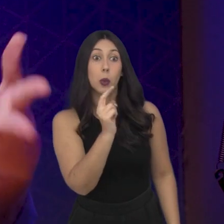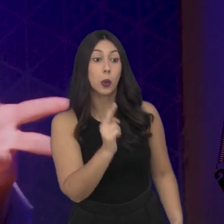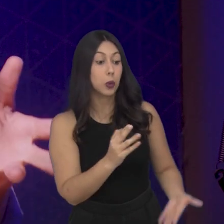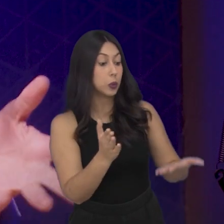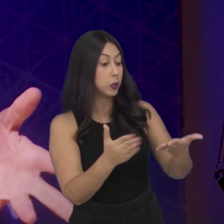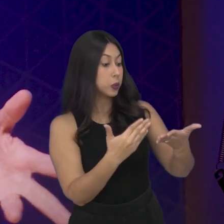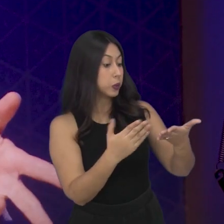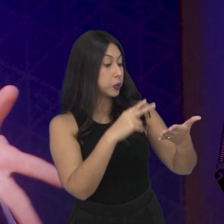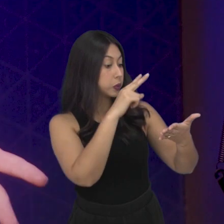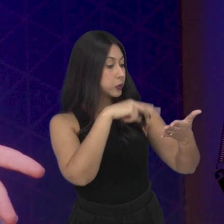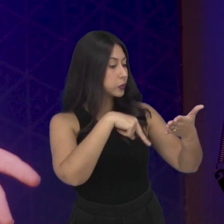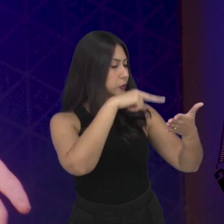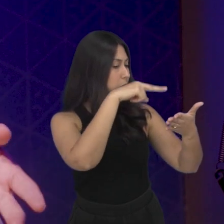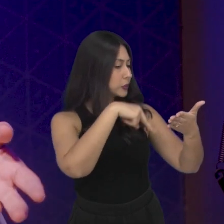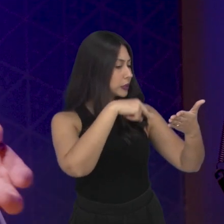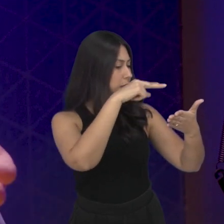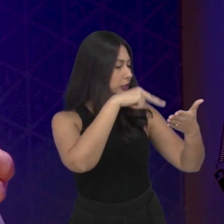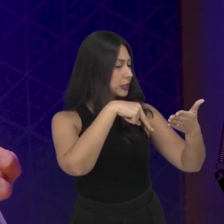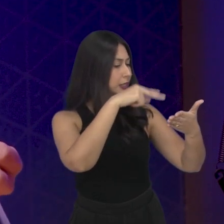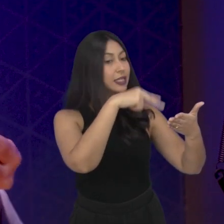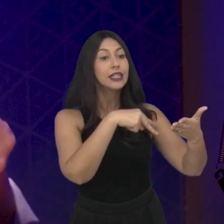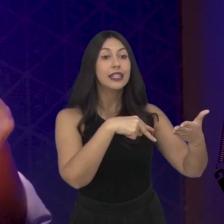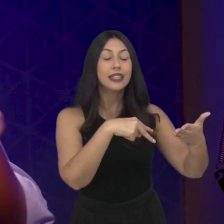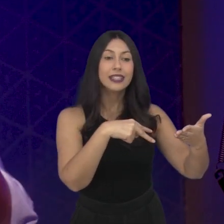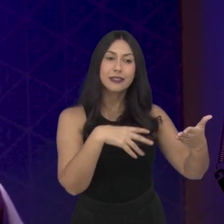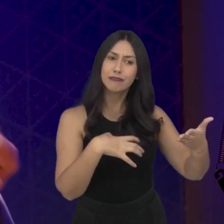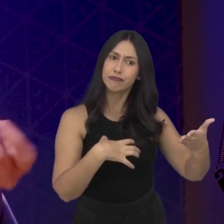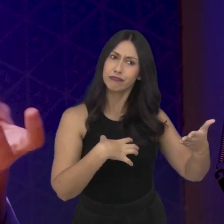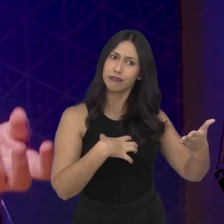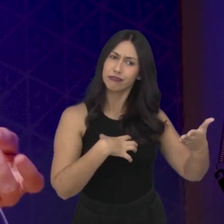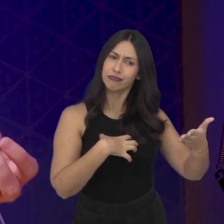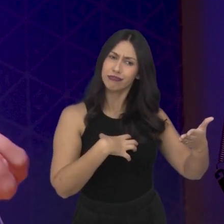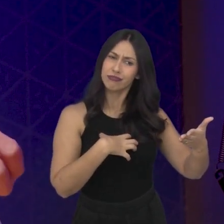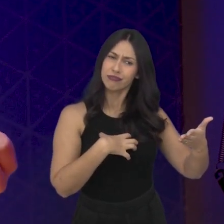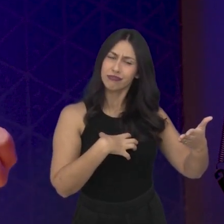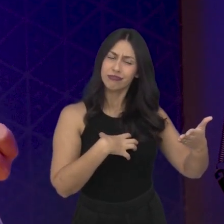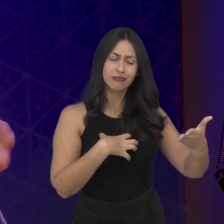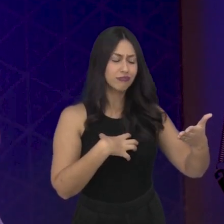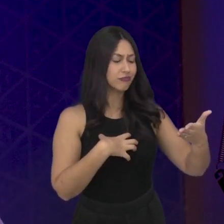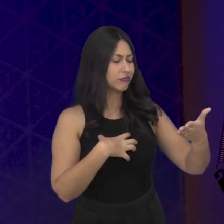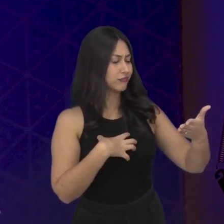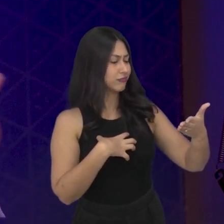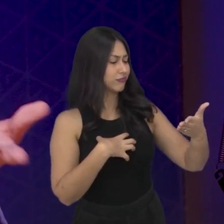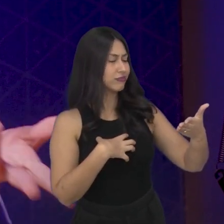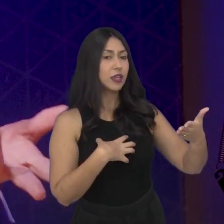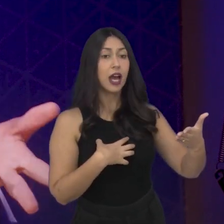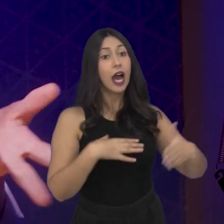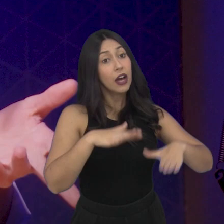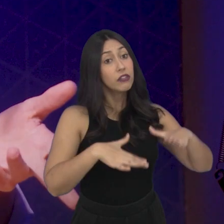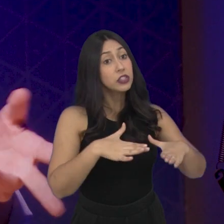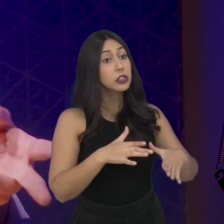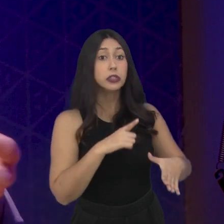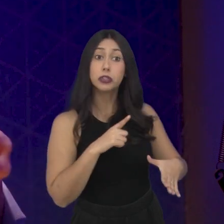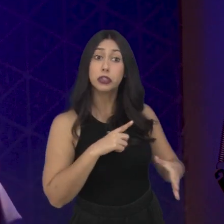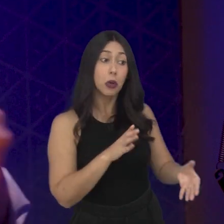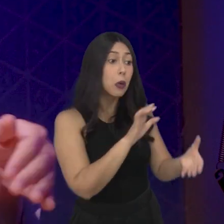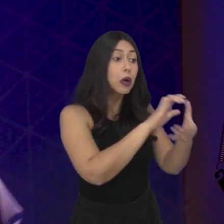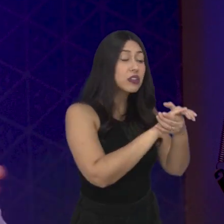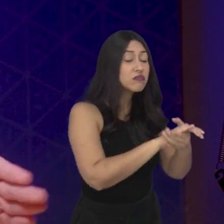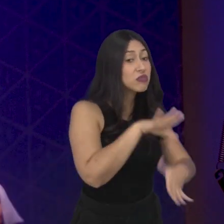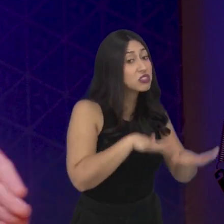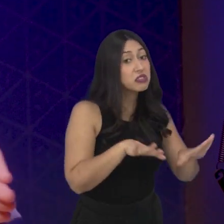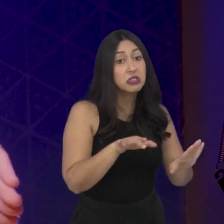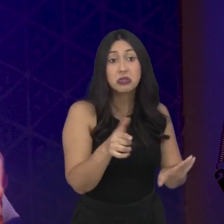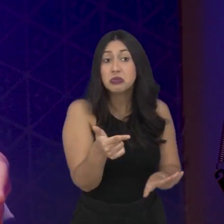li um livro, eu vi um filme que... Aquela sensação que ele te deixou, assim, pode ser que tinha um casal ou não, mas você